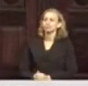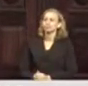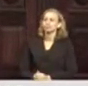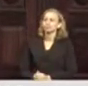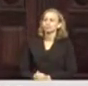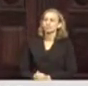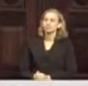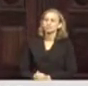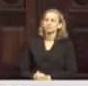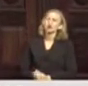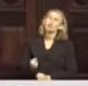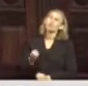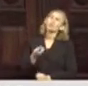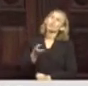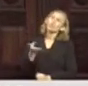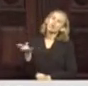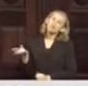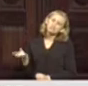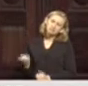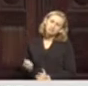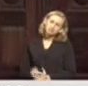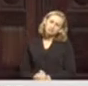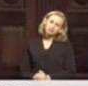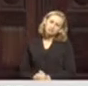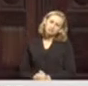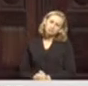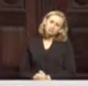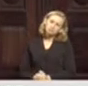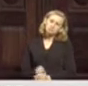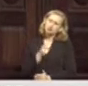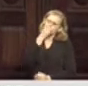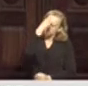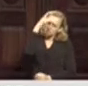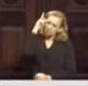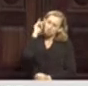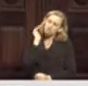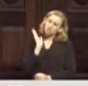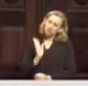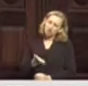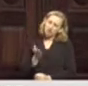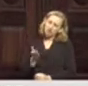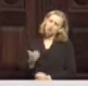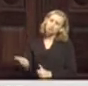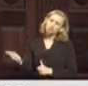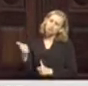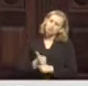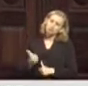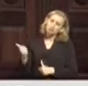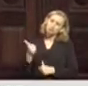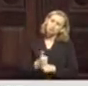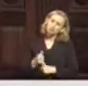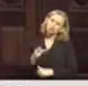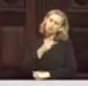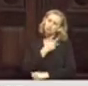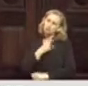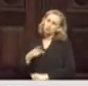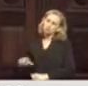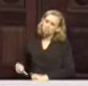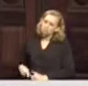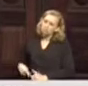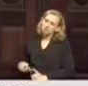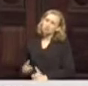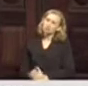Olha quantos candidatos à presidência da República no PSDB, onde estou